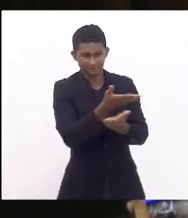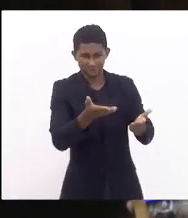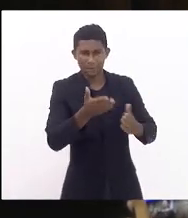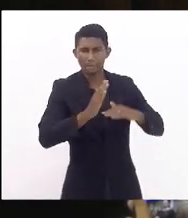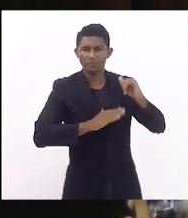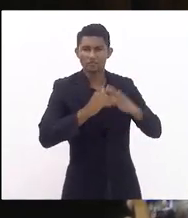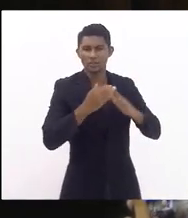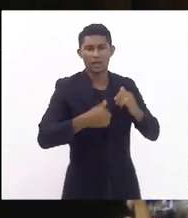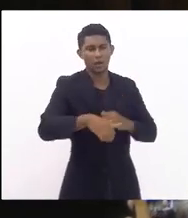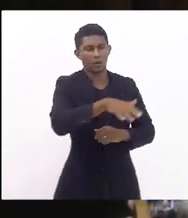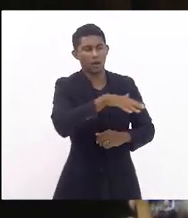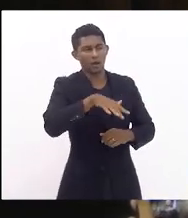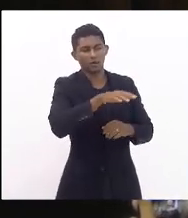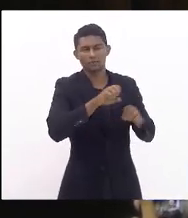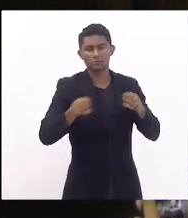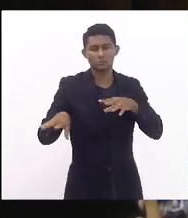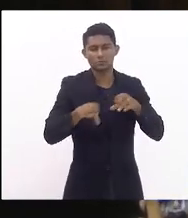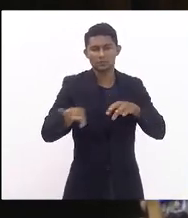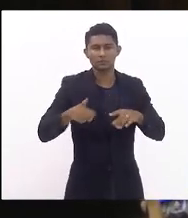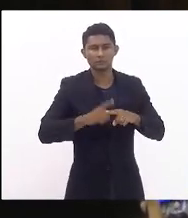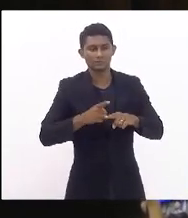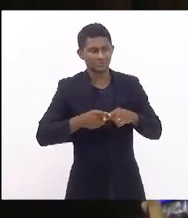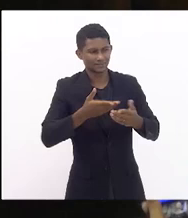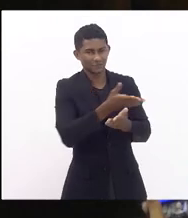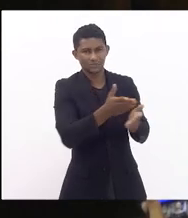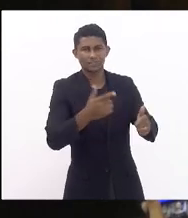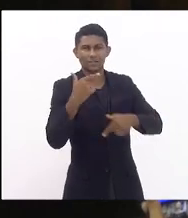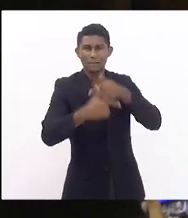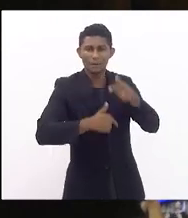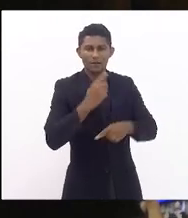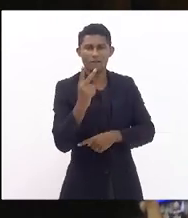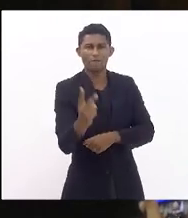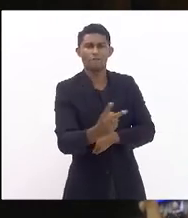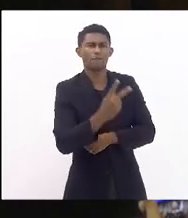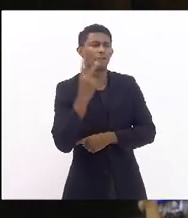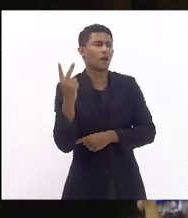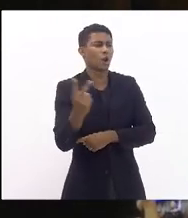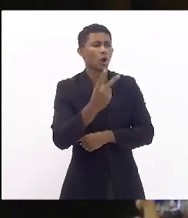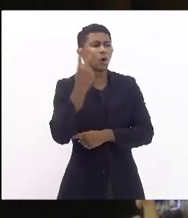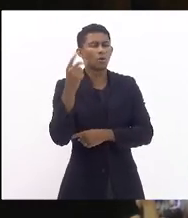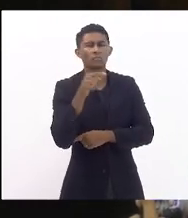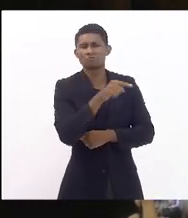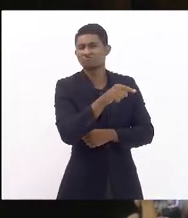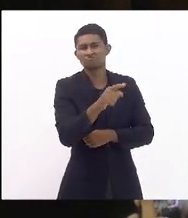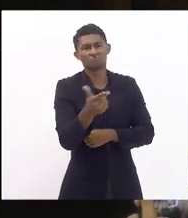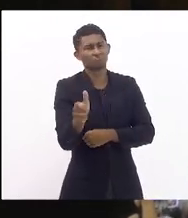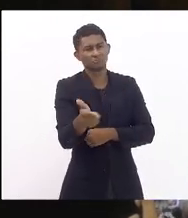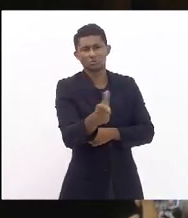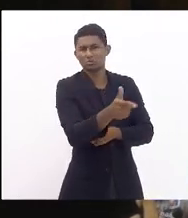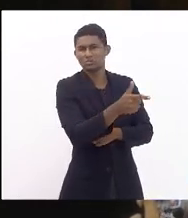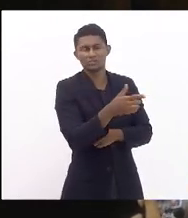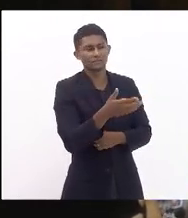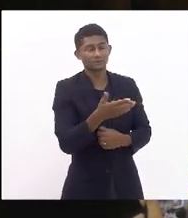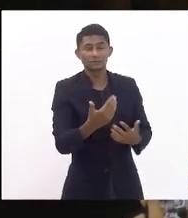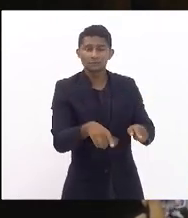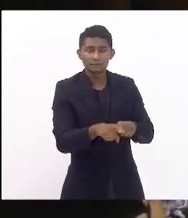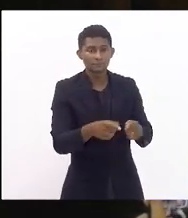educação, que além de não ter o seu trabalho reconhecido, não ter a sua valorização, ainda tem que